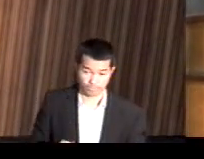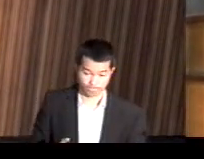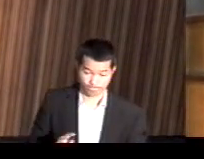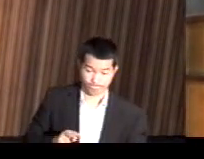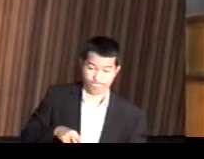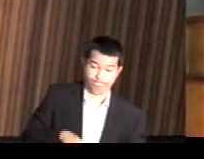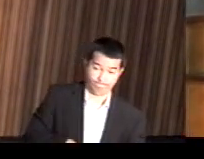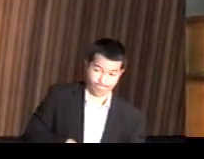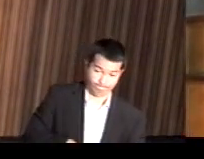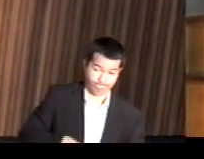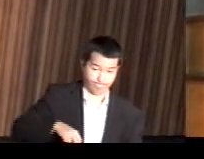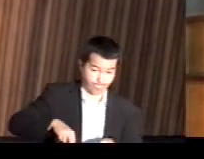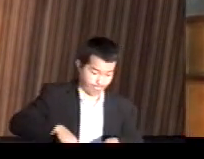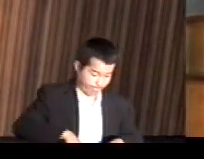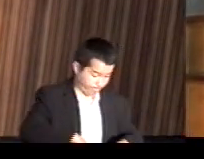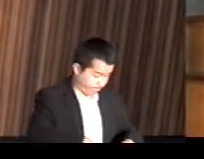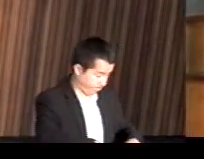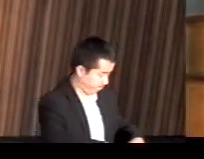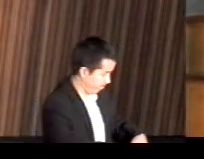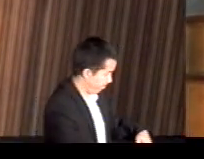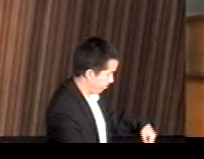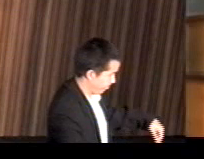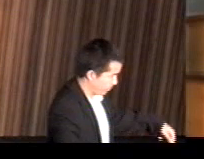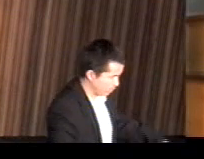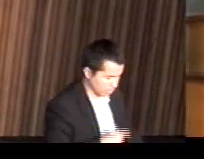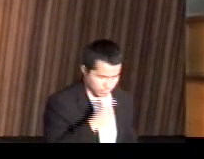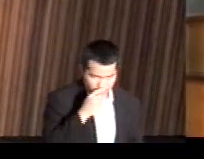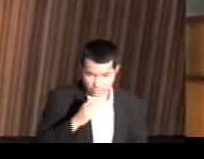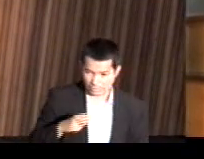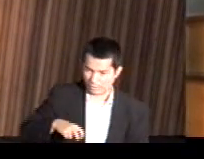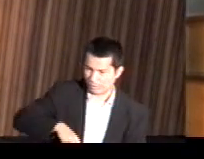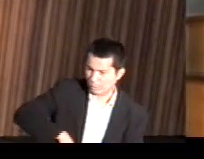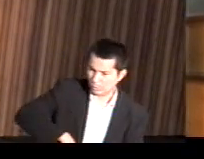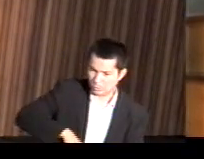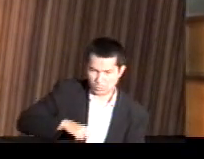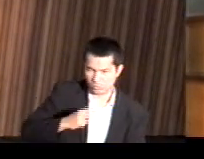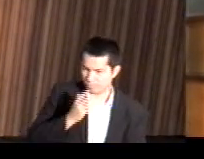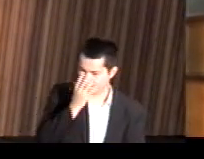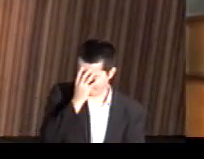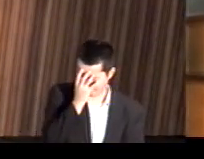se humilhar na presença de Deus com arrependimento e fé.